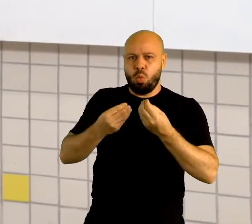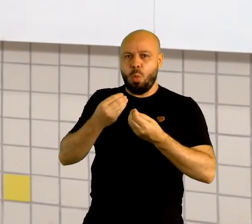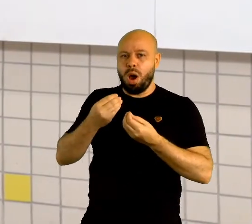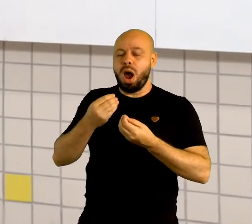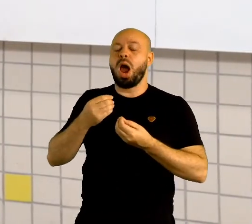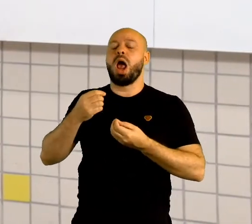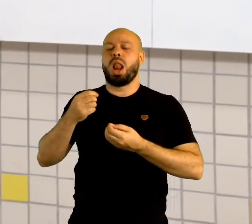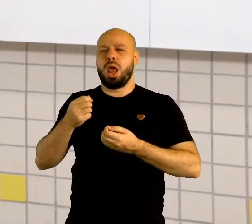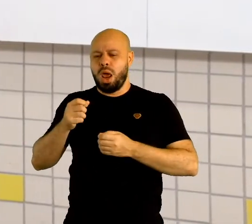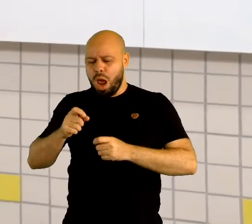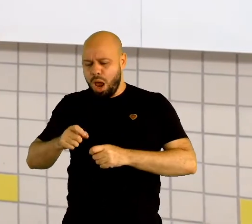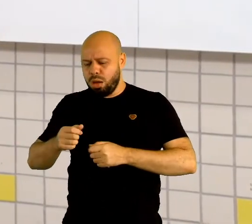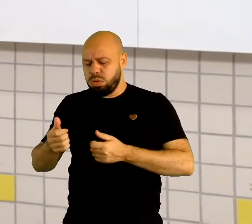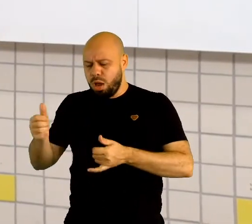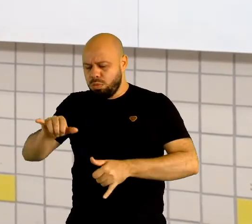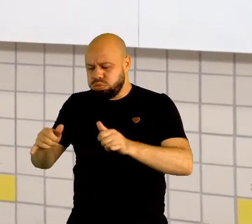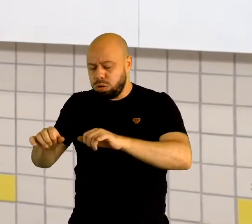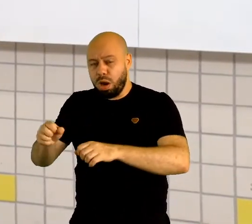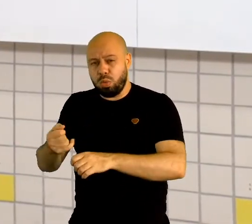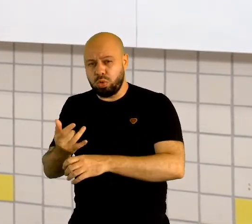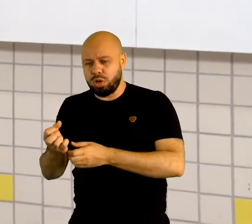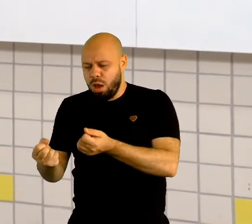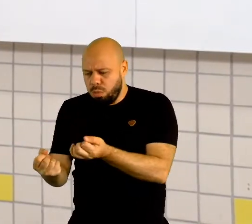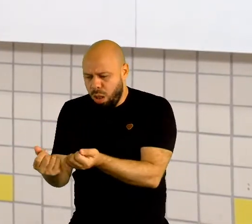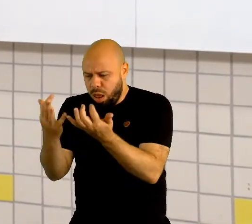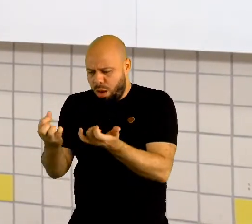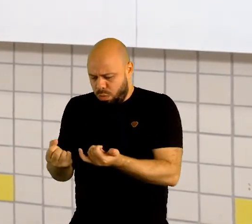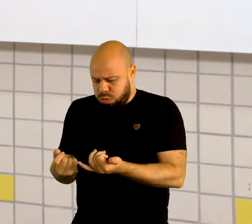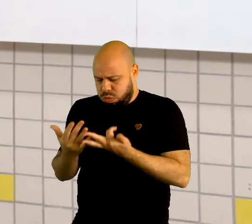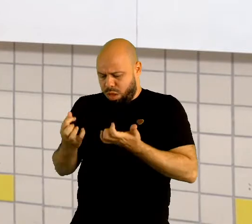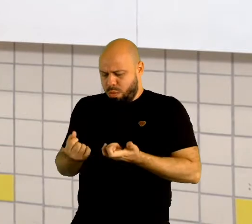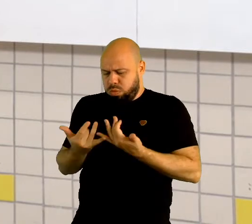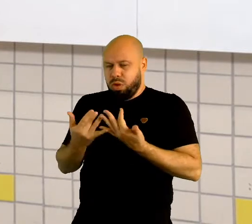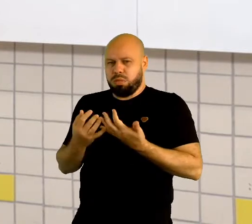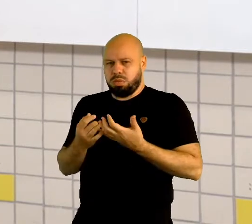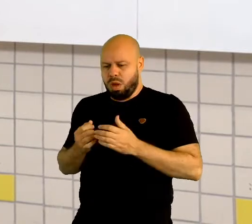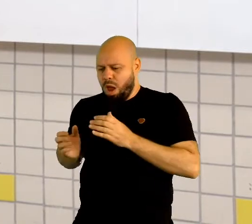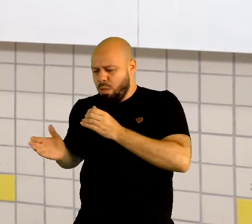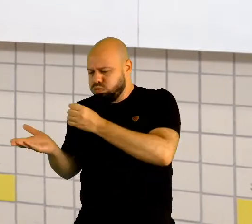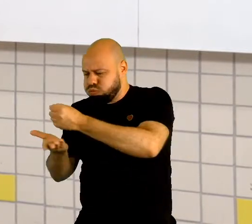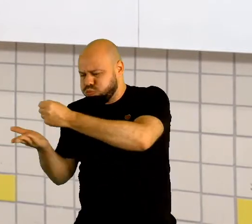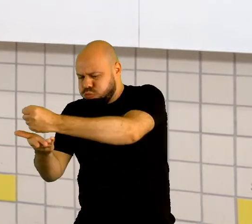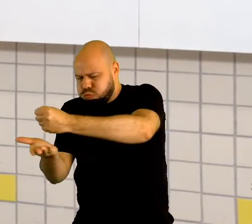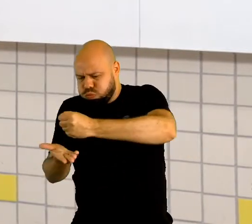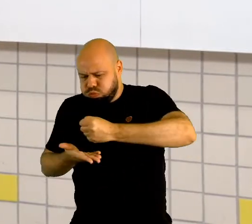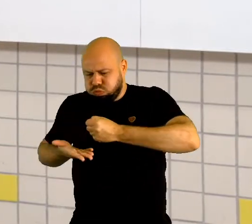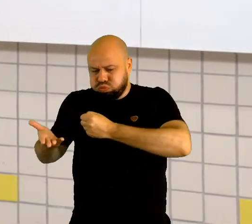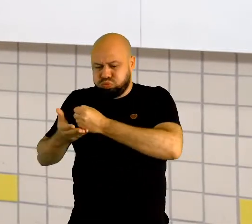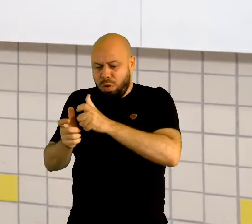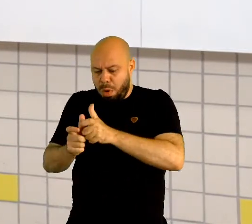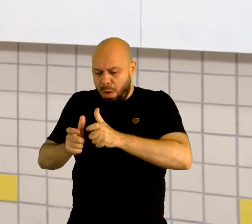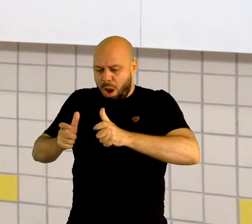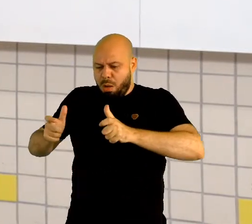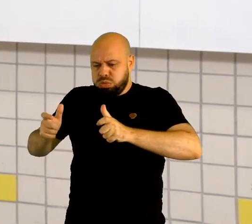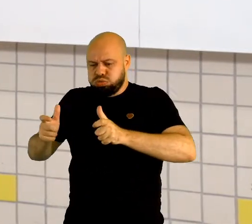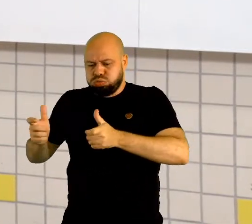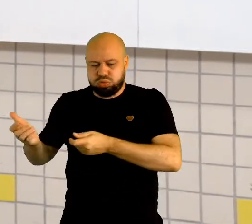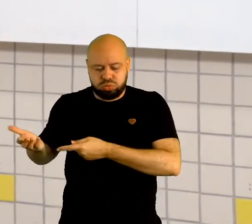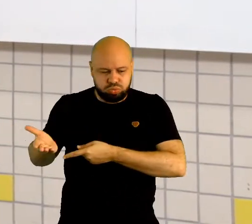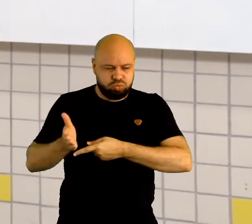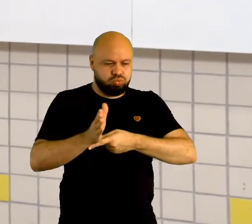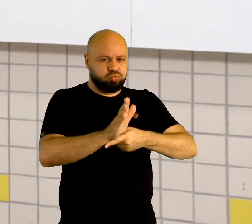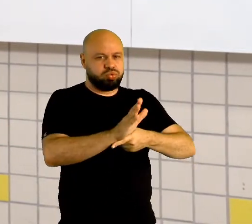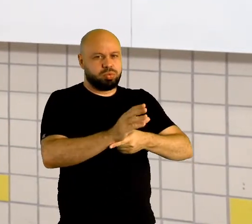da produtividade para atender às demandas. E quando essa produtividade ela aumenta por causa da